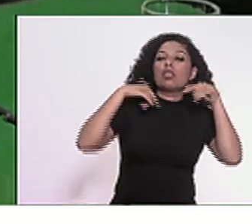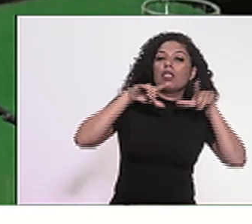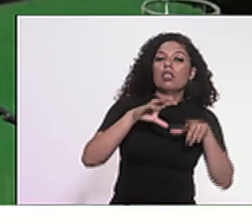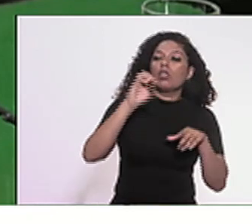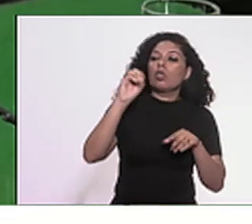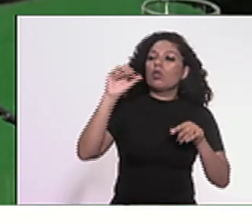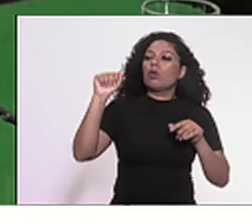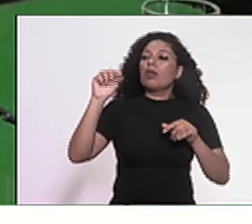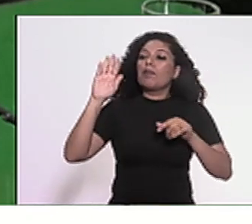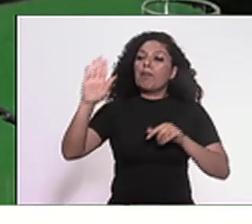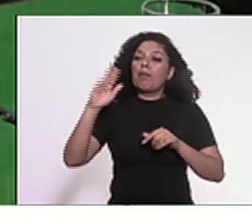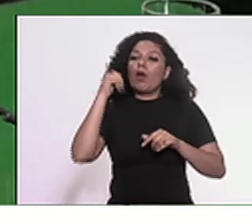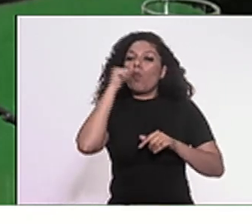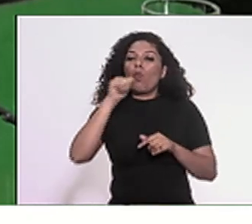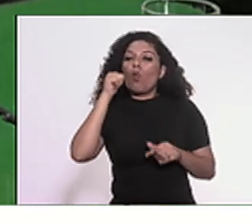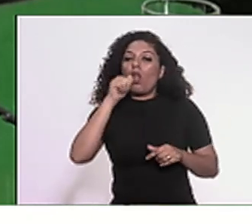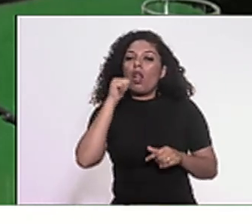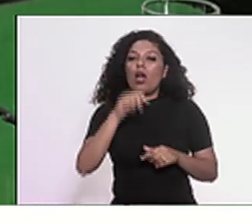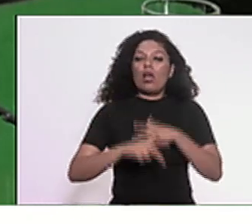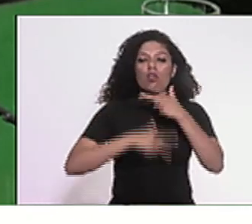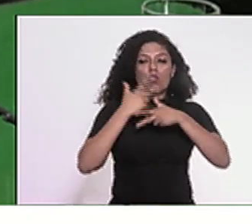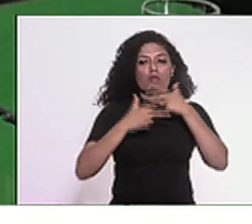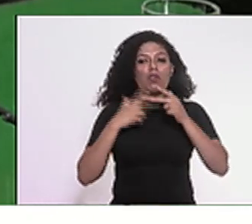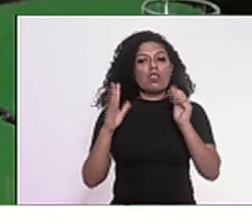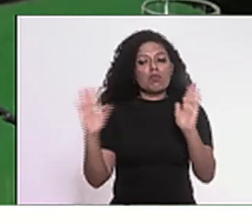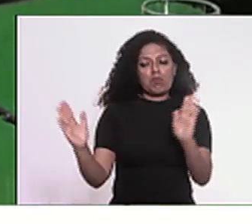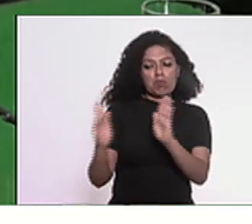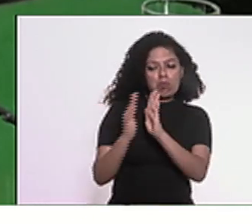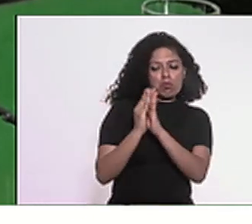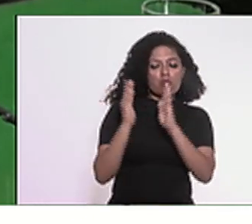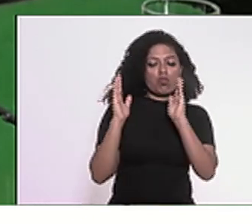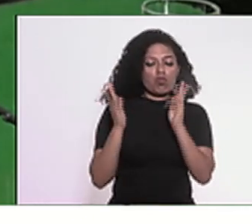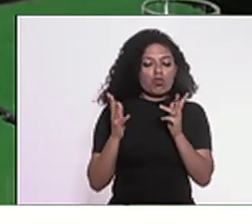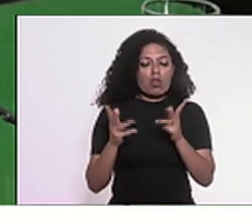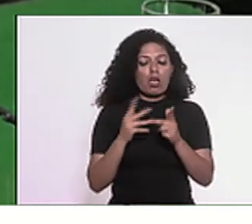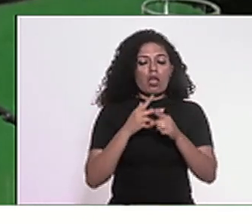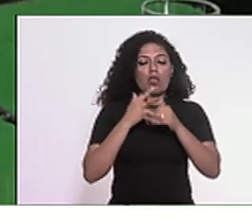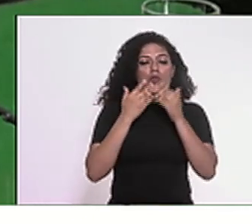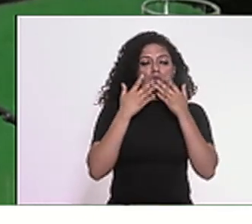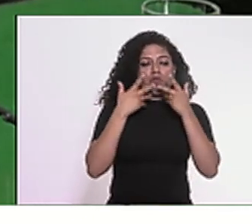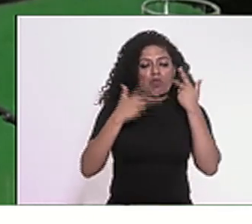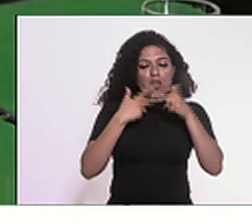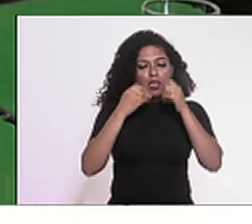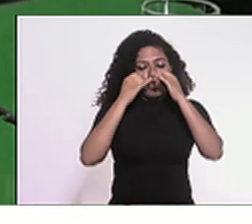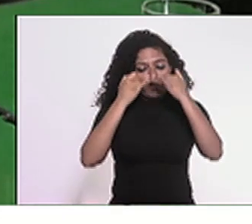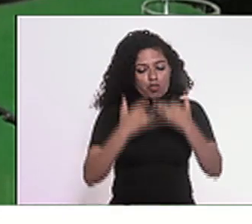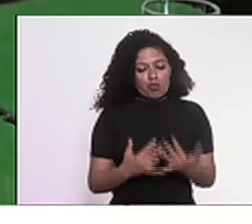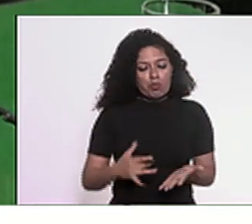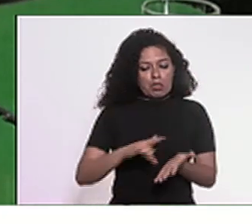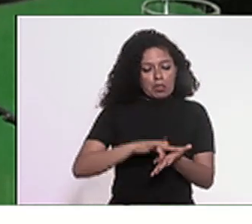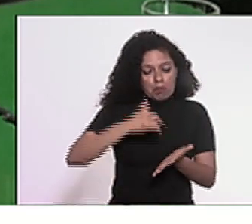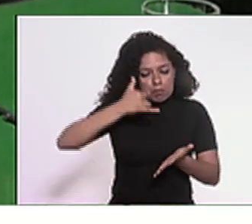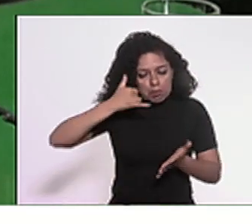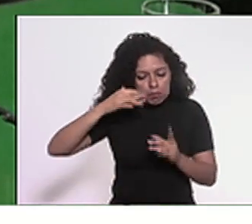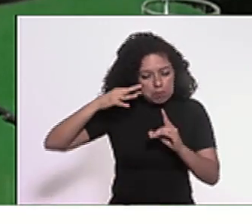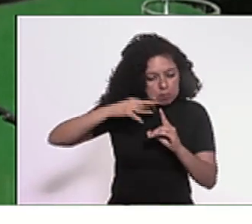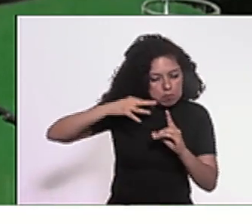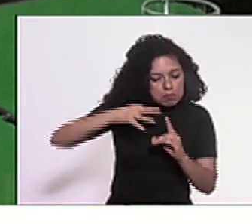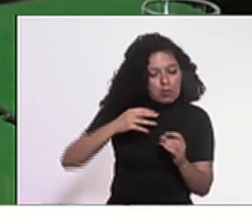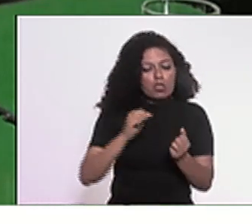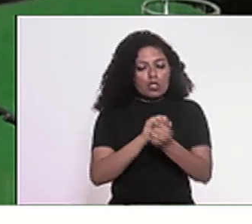conversava sobre dar uma maior amplitude ao Disque Assédio, com parcerias, com